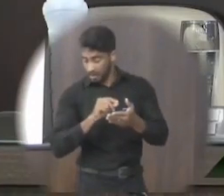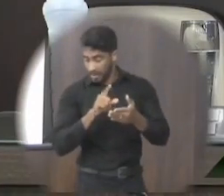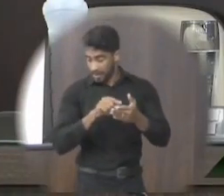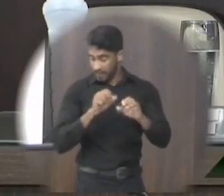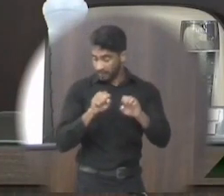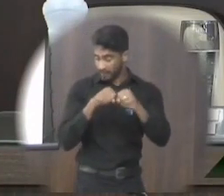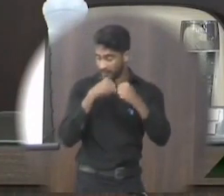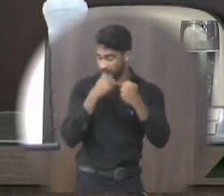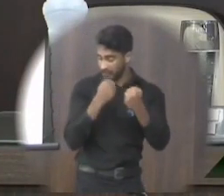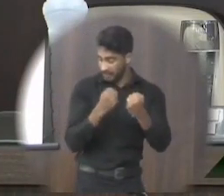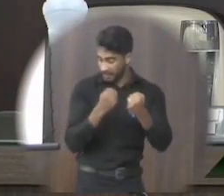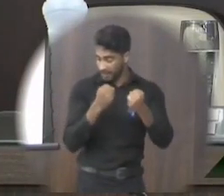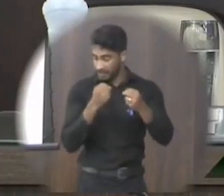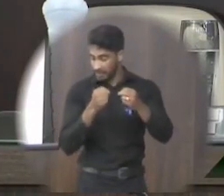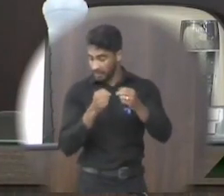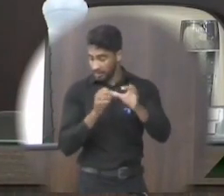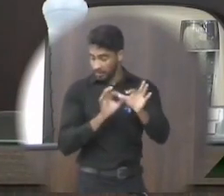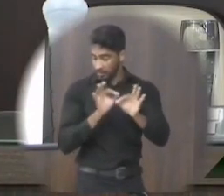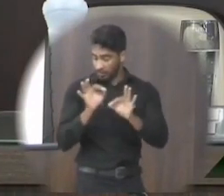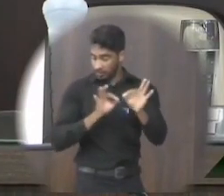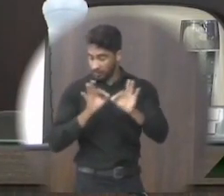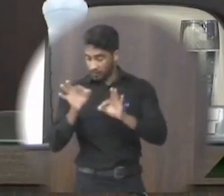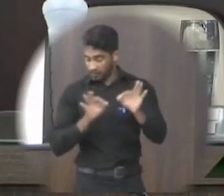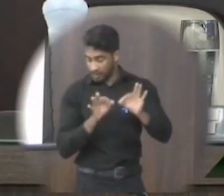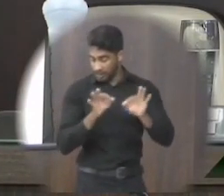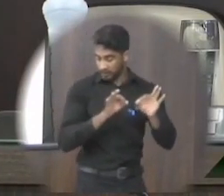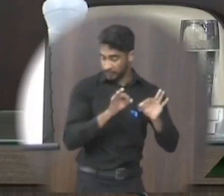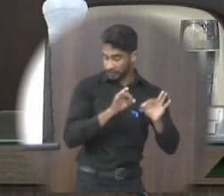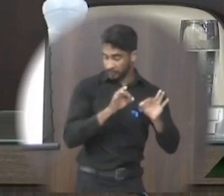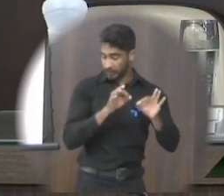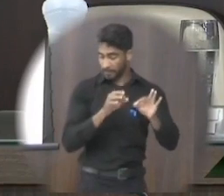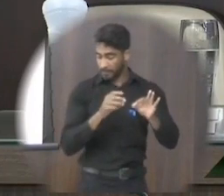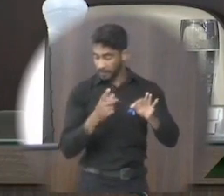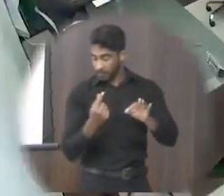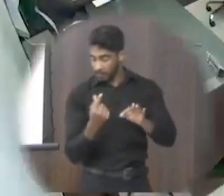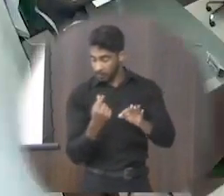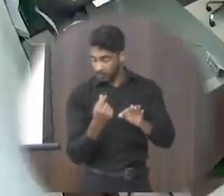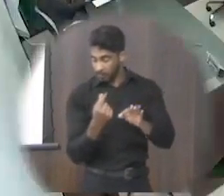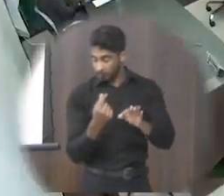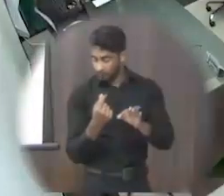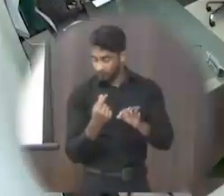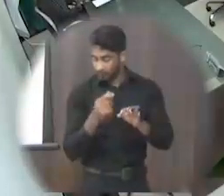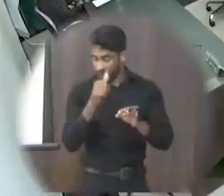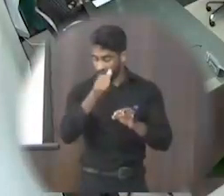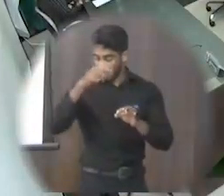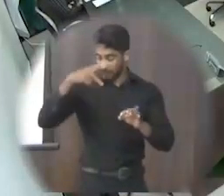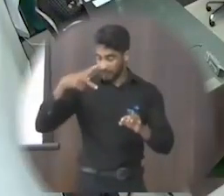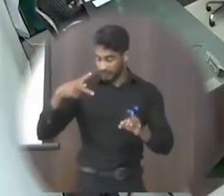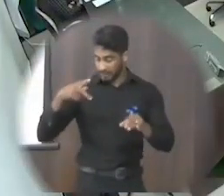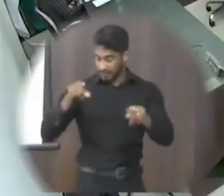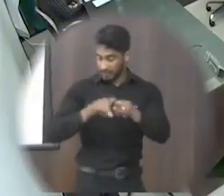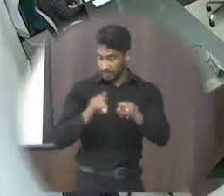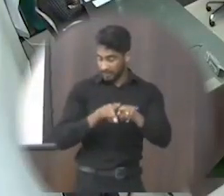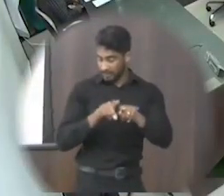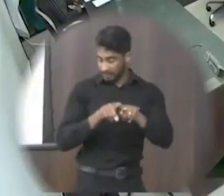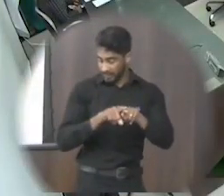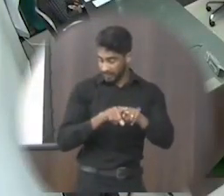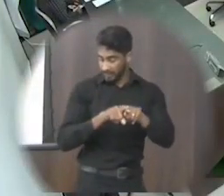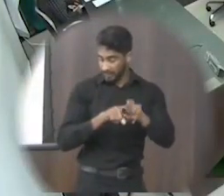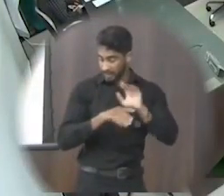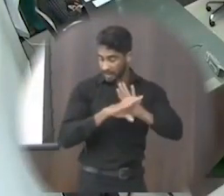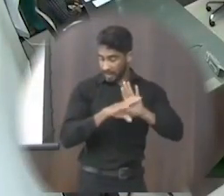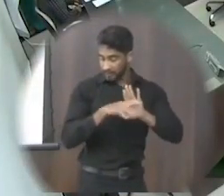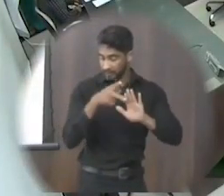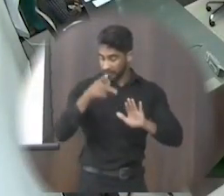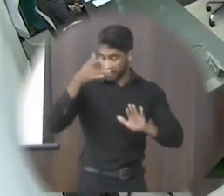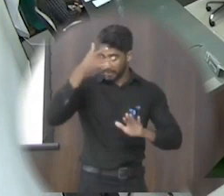previdência complementar no âmbito do município de Janaúba, fixa o limite máximo para a concessão de aposentadorias e pensões pelo regime de